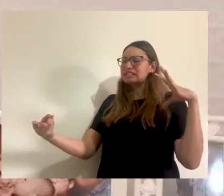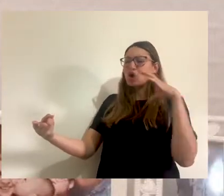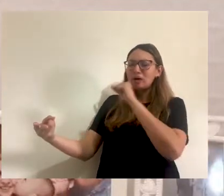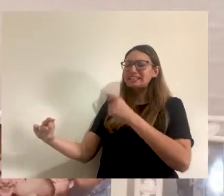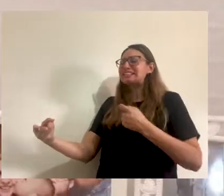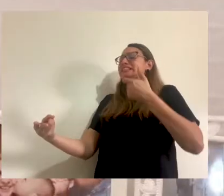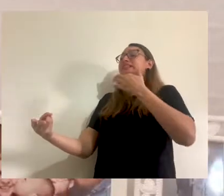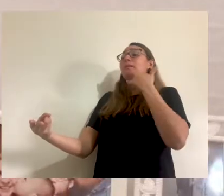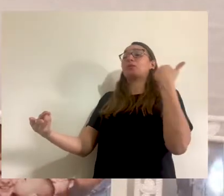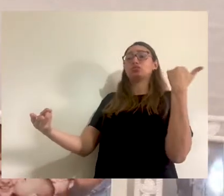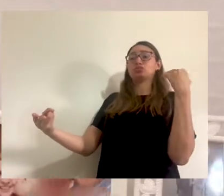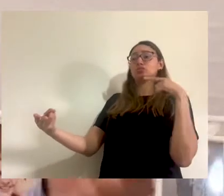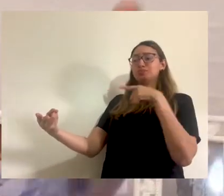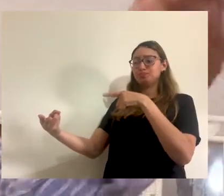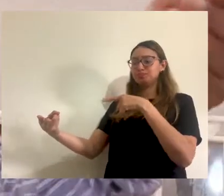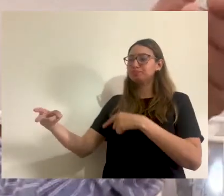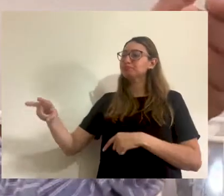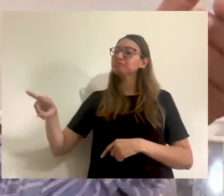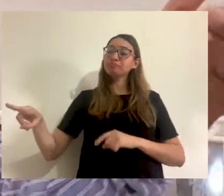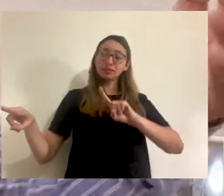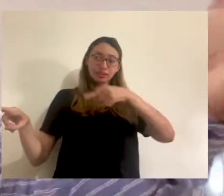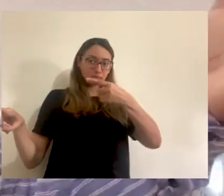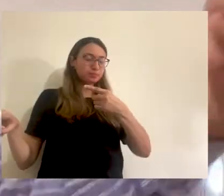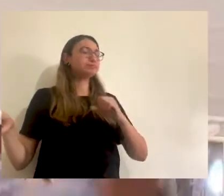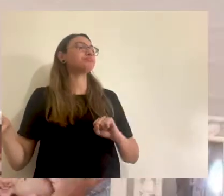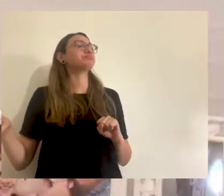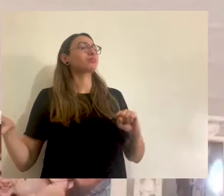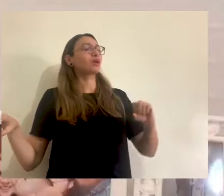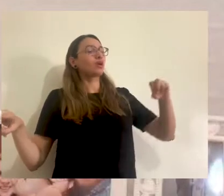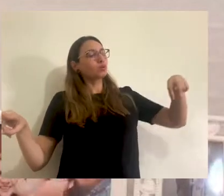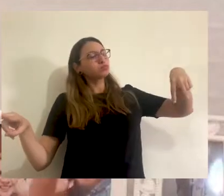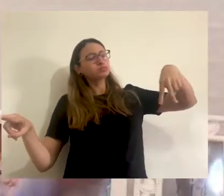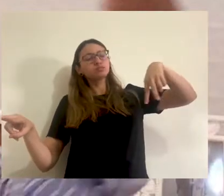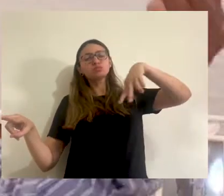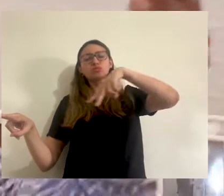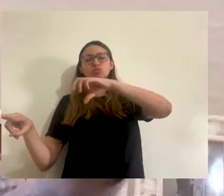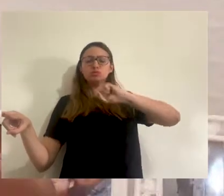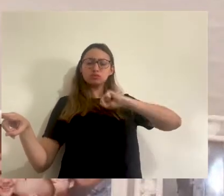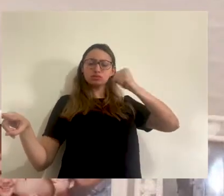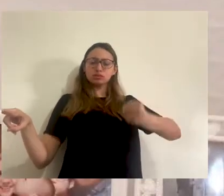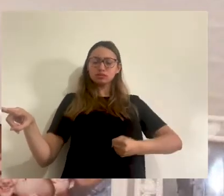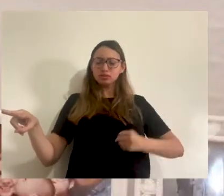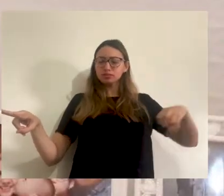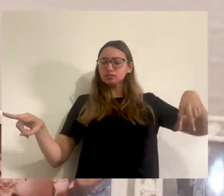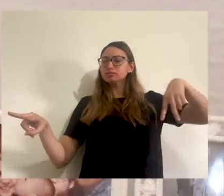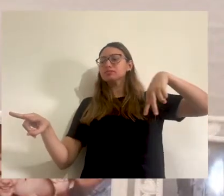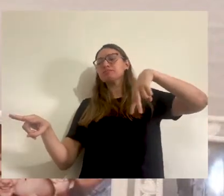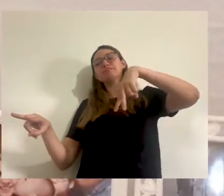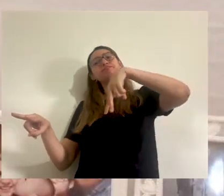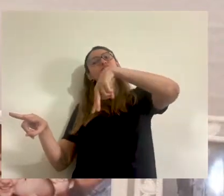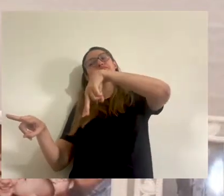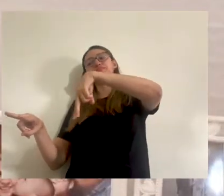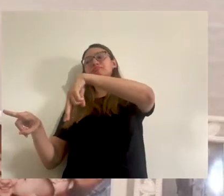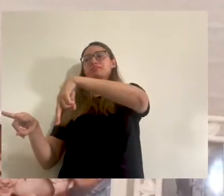praticamente morto. Diz então que em seguida um sacerdote desceu pela mesma estrada, passou por